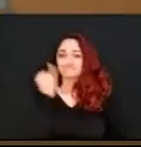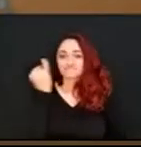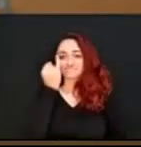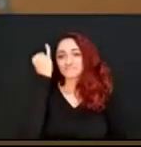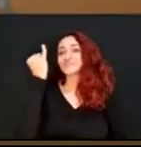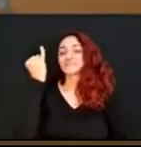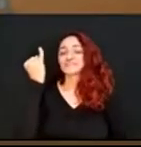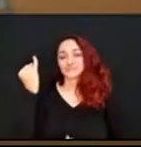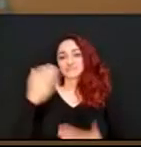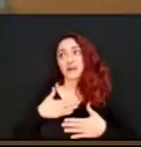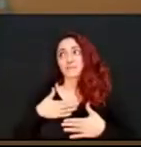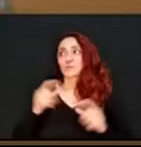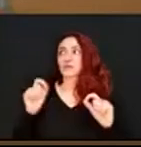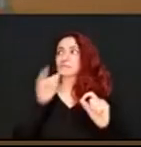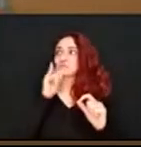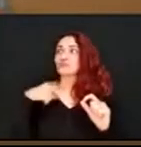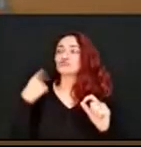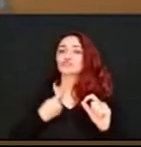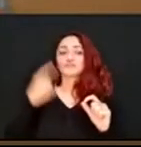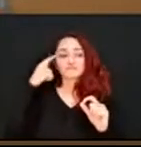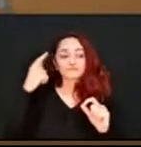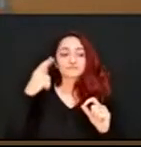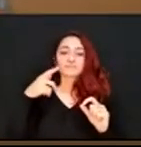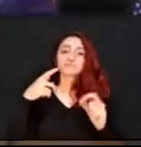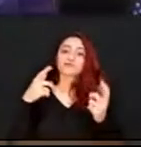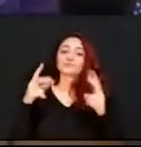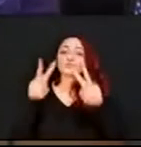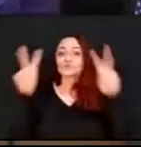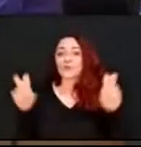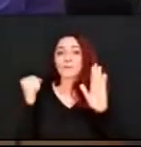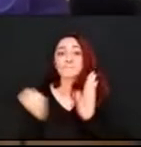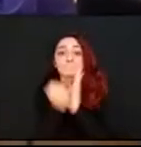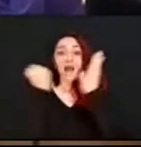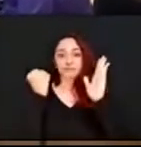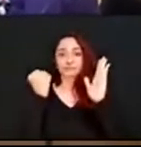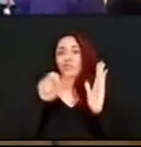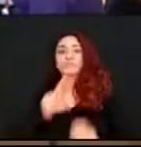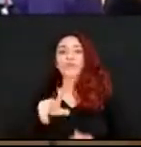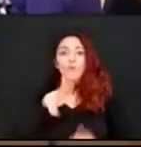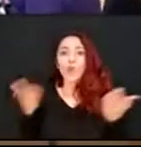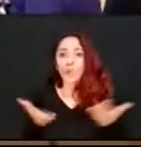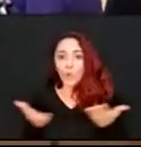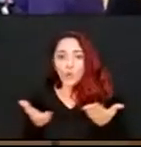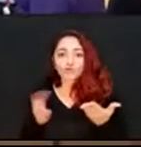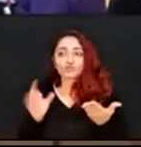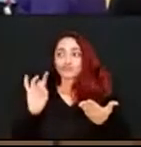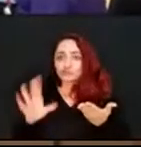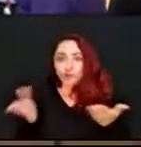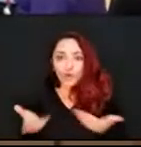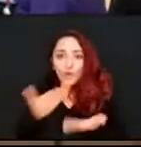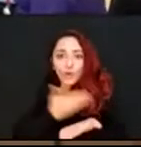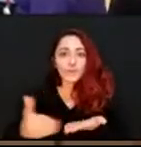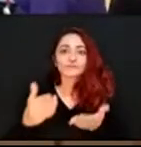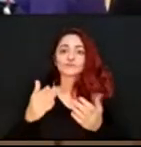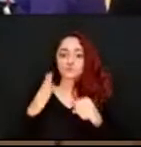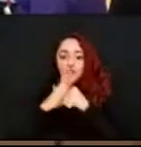falar sobre o impacto né é que não é de hoje mas o que a gente causa com o nosso negócio como que que o grupo Carrefour causa de